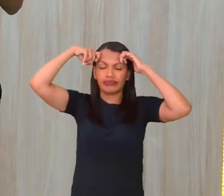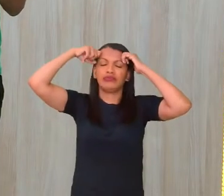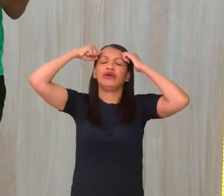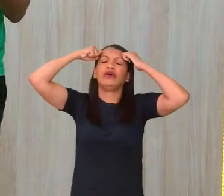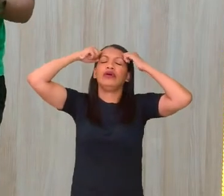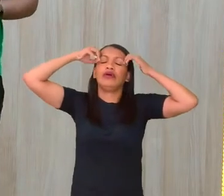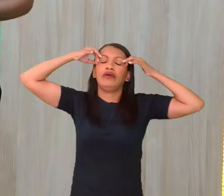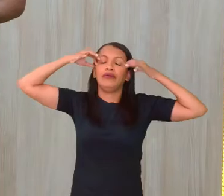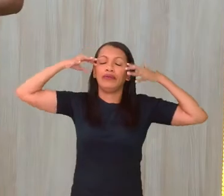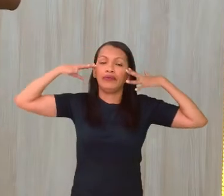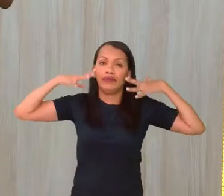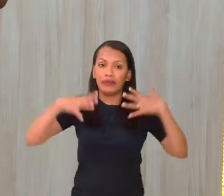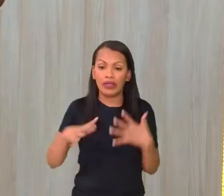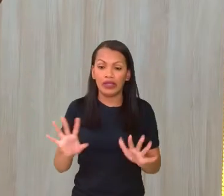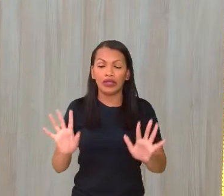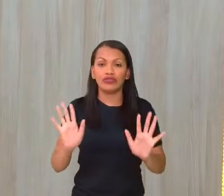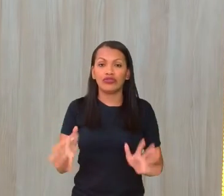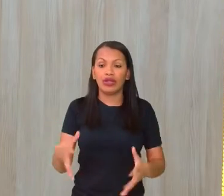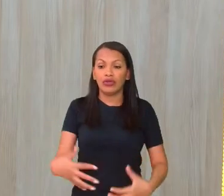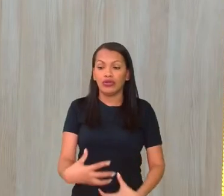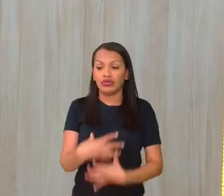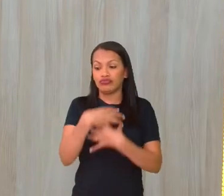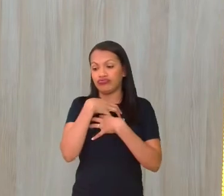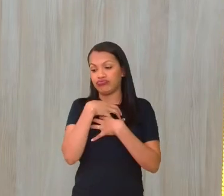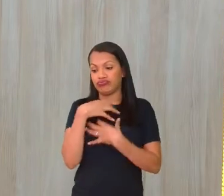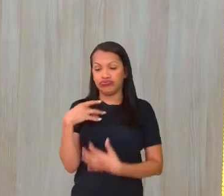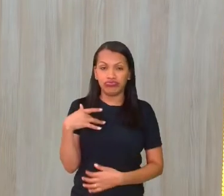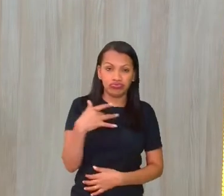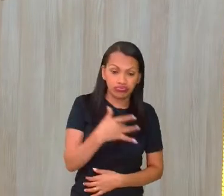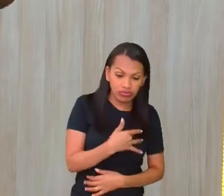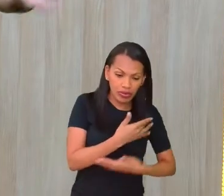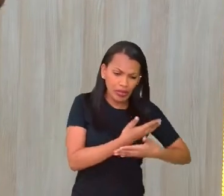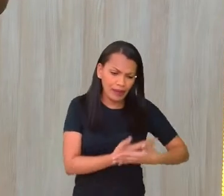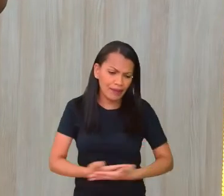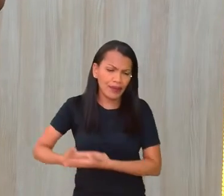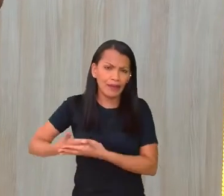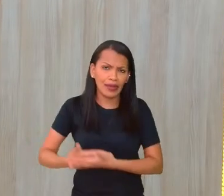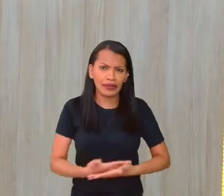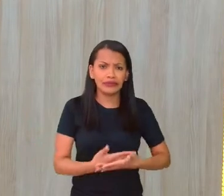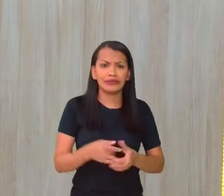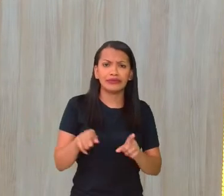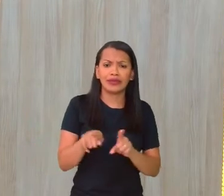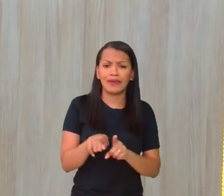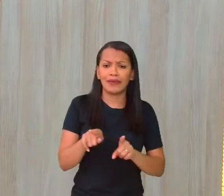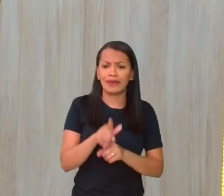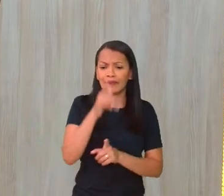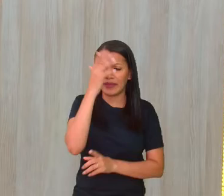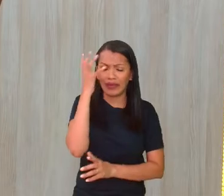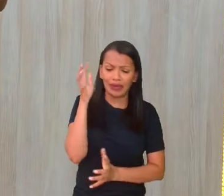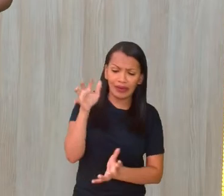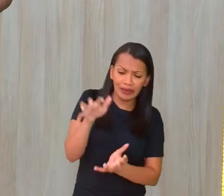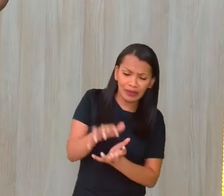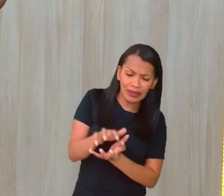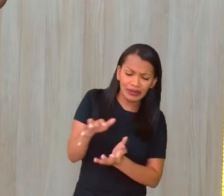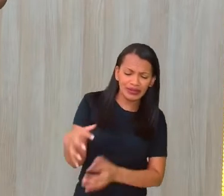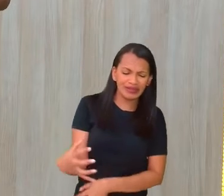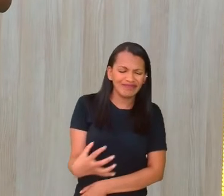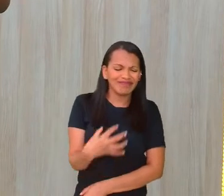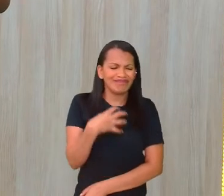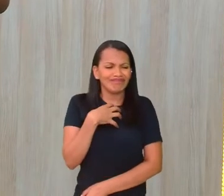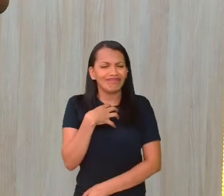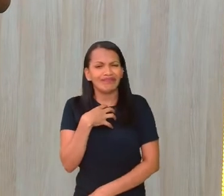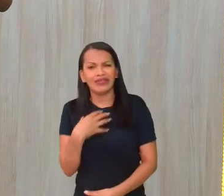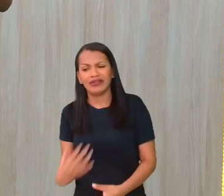a impactar a saúde. Os mais bebezinhos e os mais idosos vão ser mais afetados